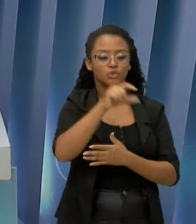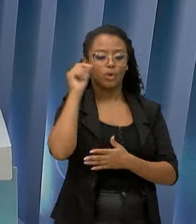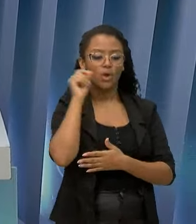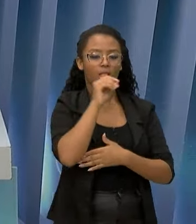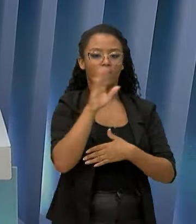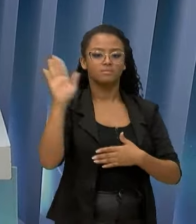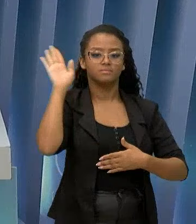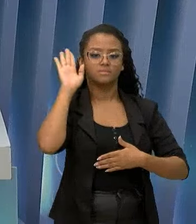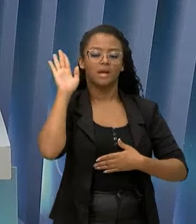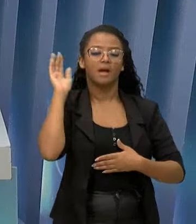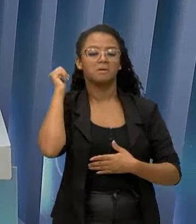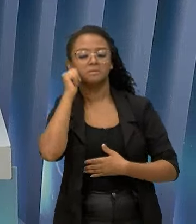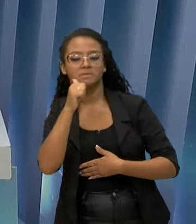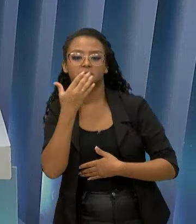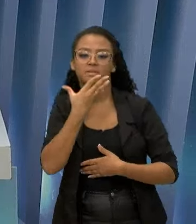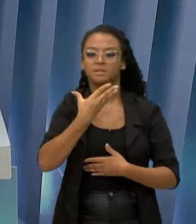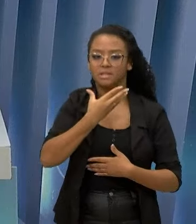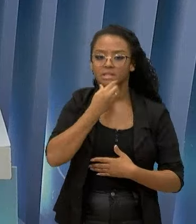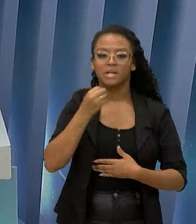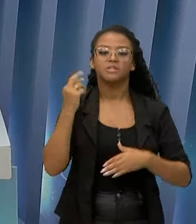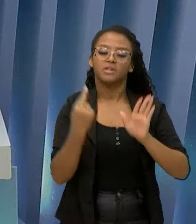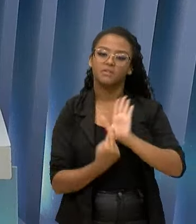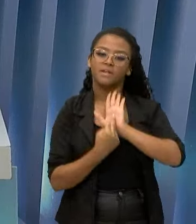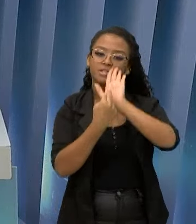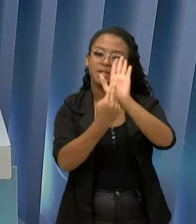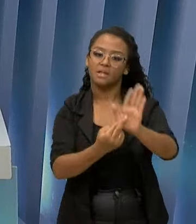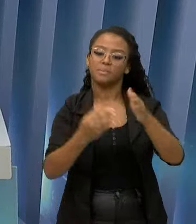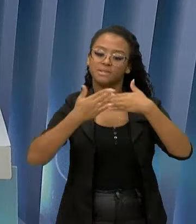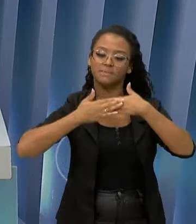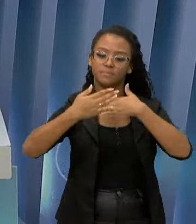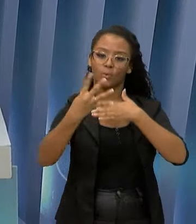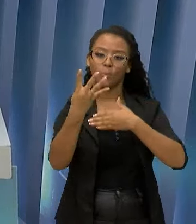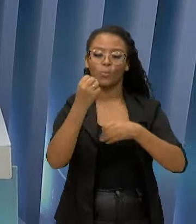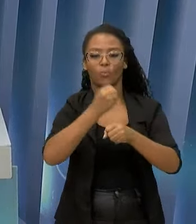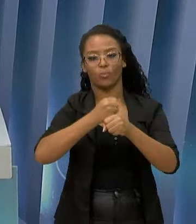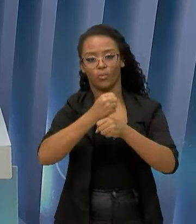candidato, escolher a sua candidata que estará te representando nos próximos 4 anos.